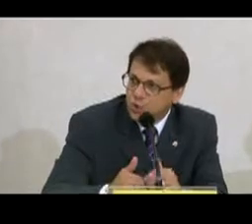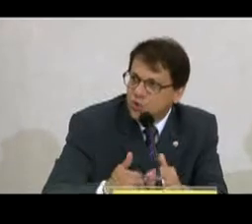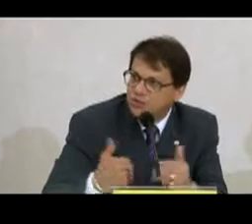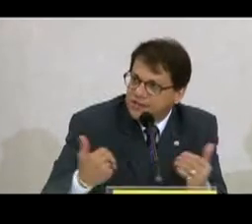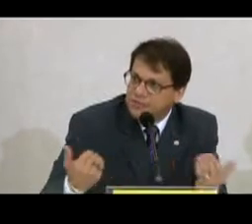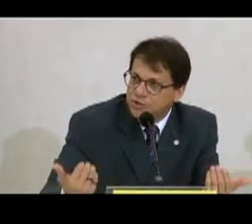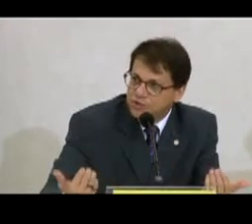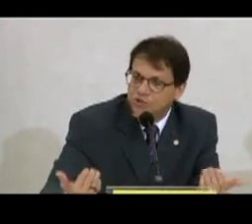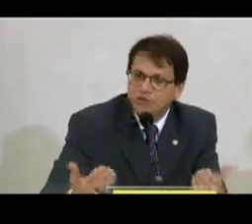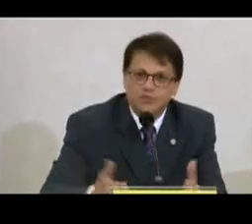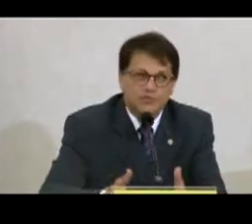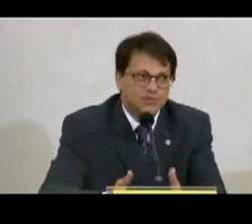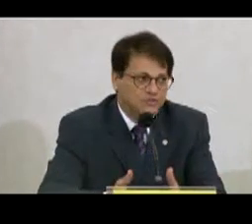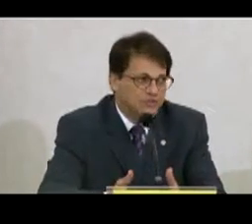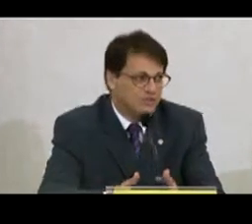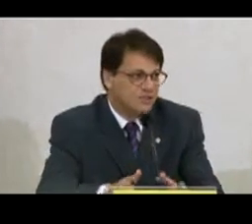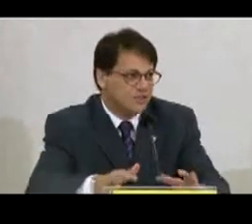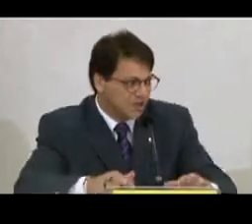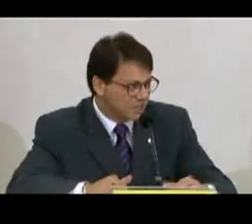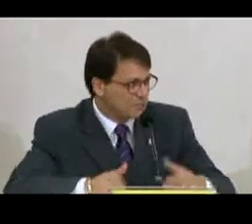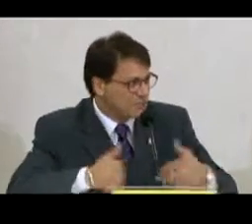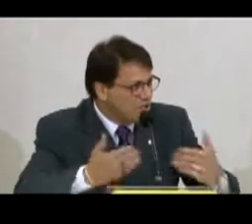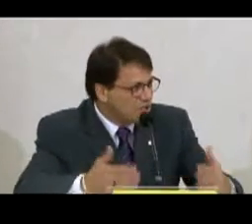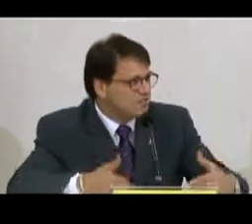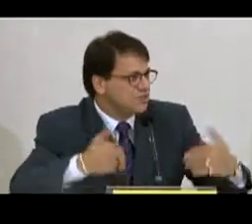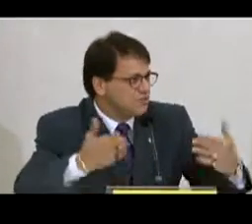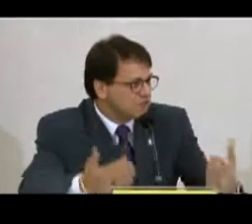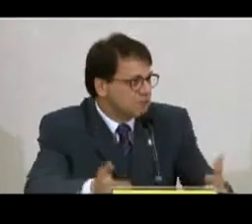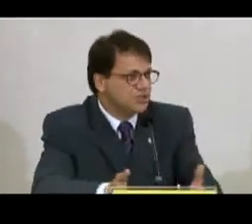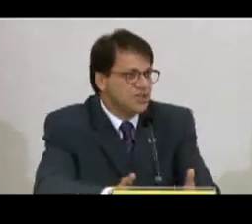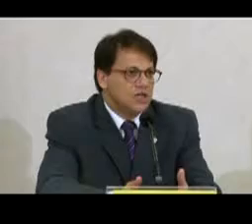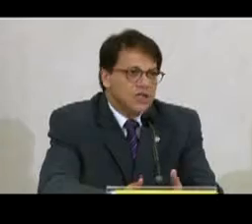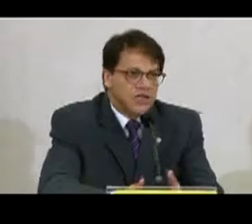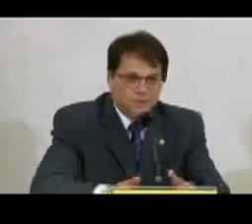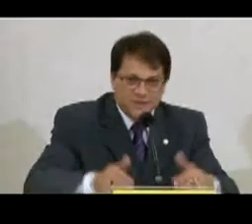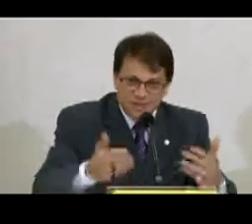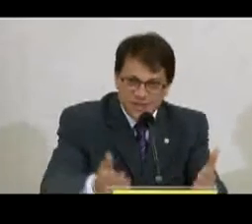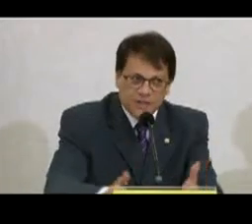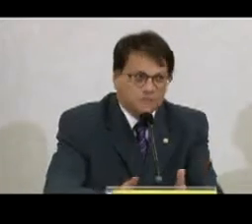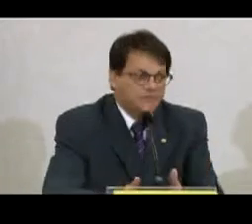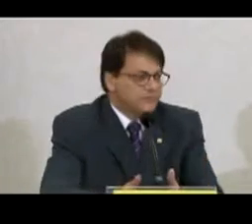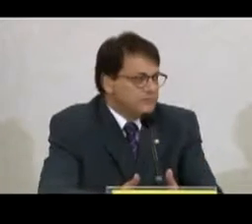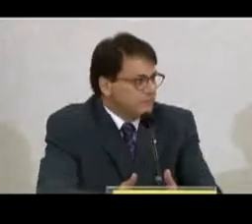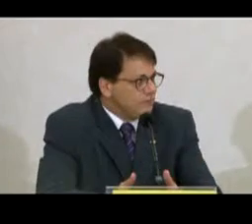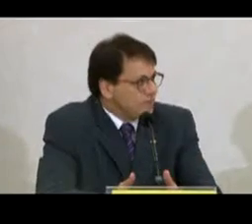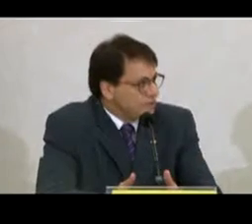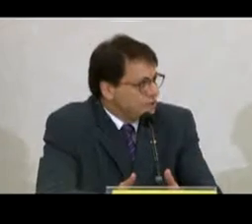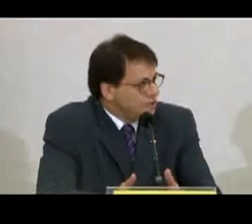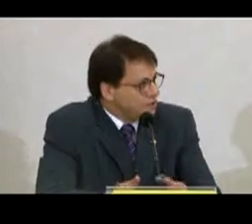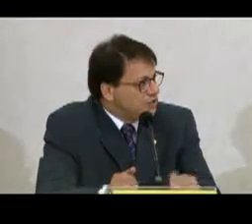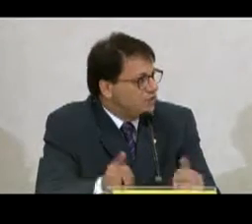que todas as pessoas com deficiência, para que todas as pessoas que apresentem